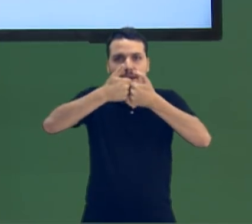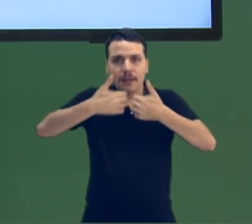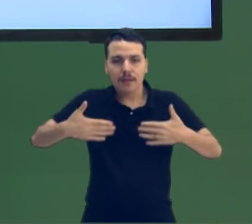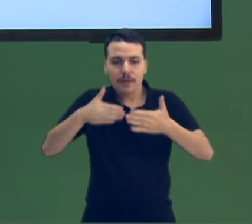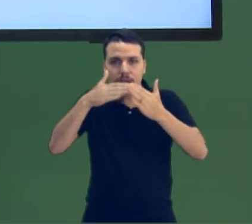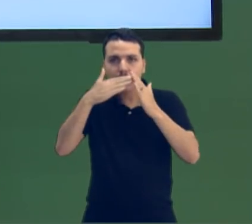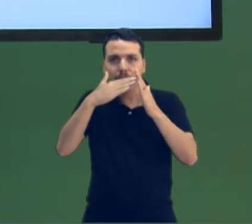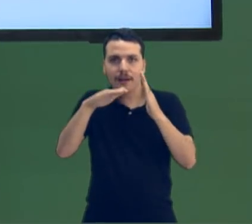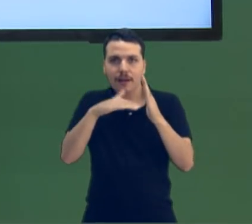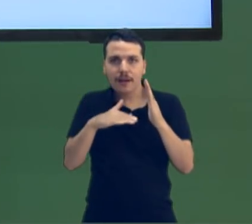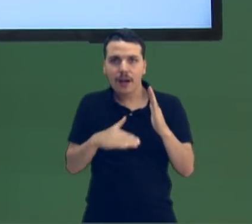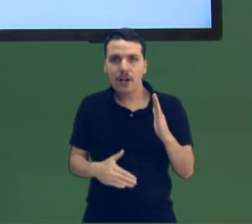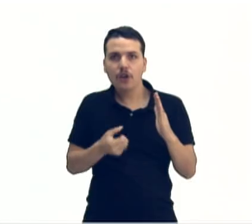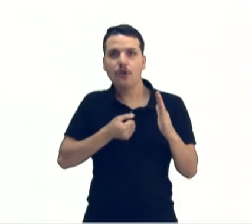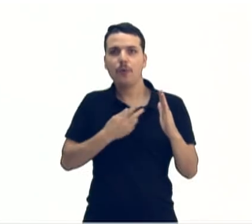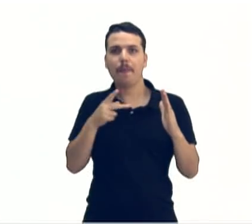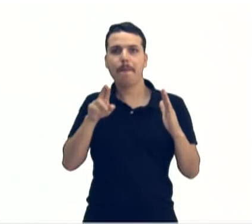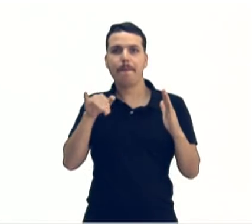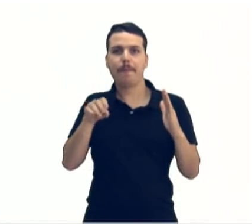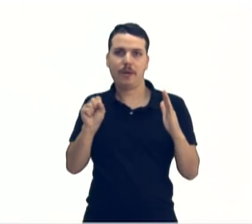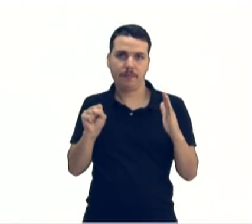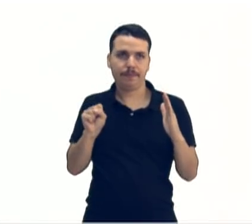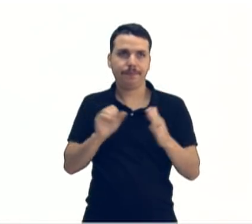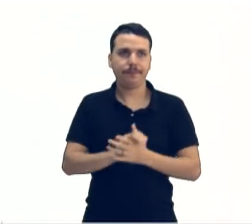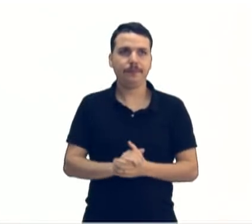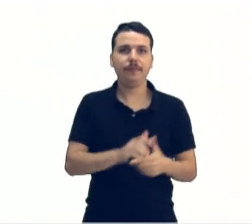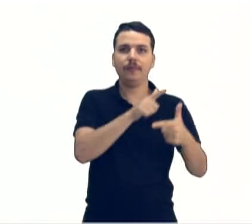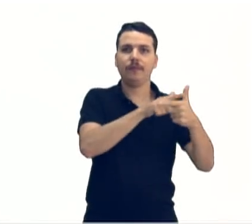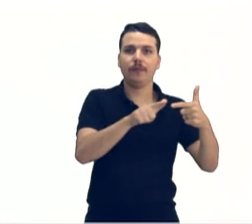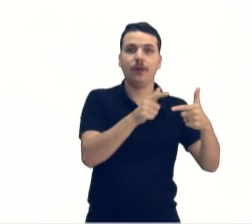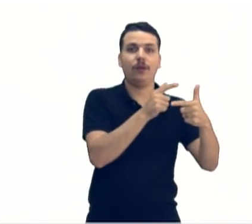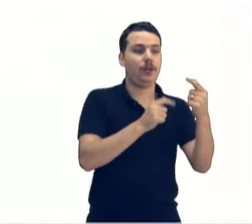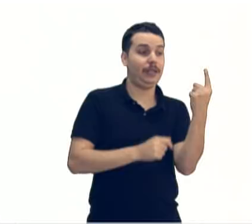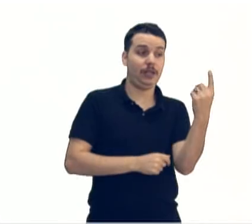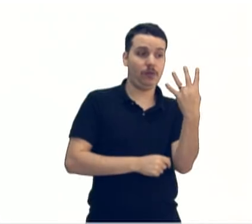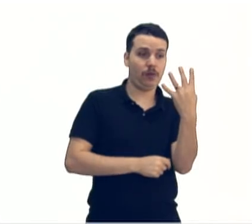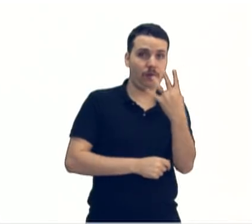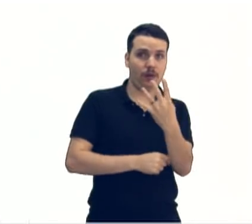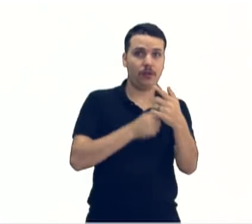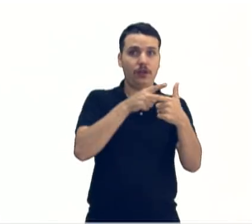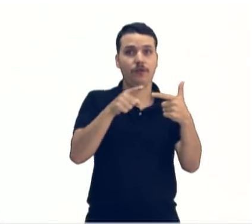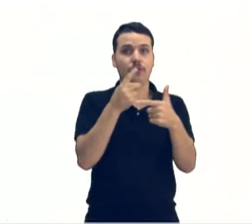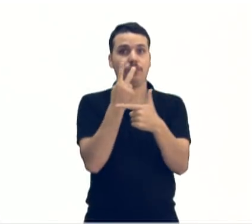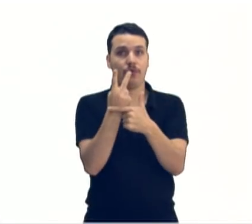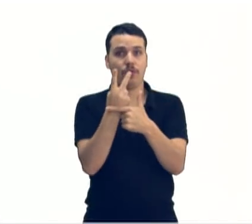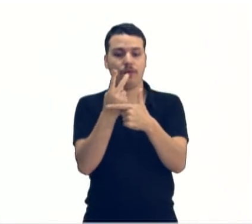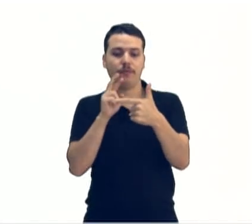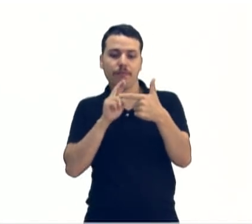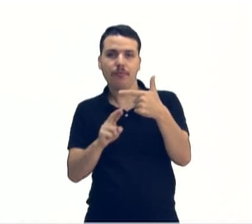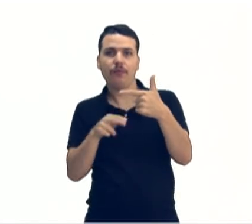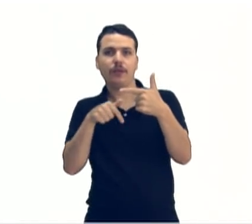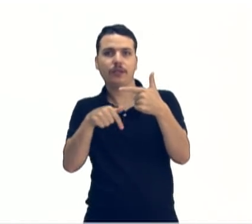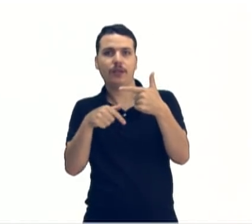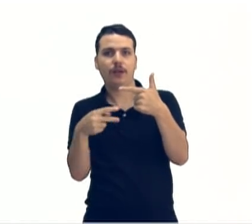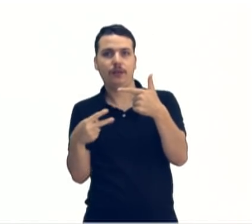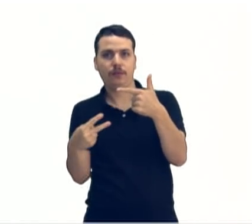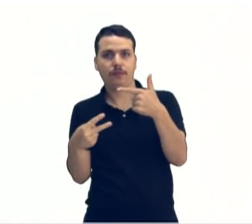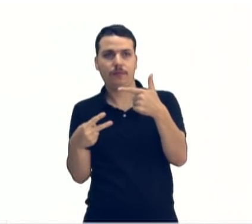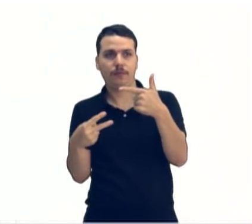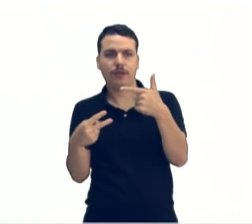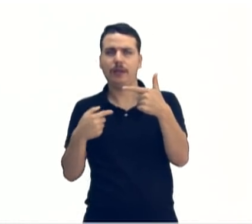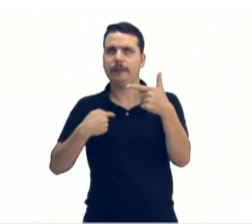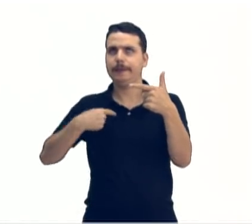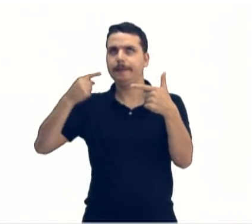primos? Dividir por 2. 144 dividido por 2, 72. Eu vou